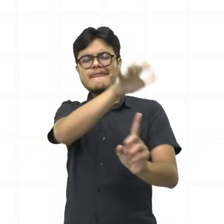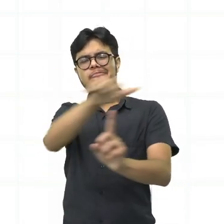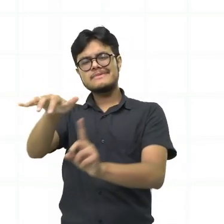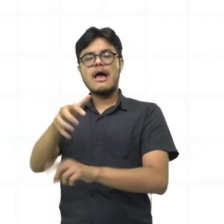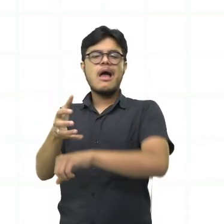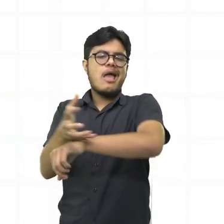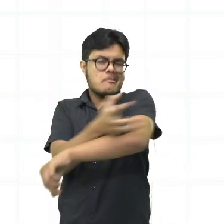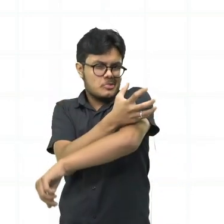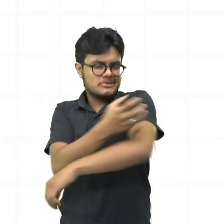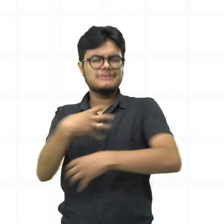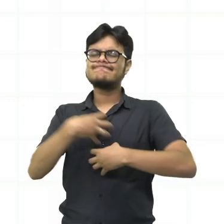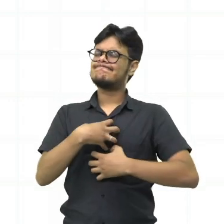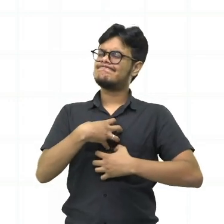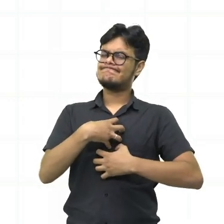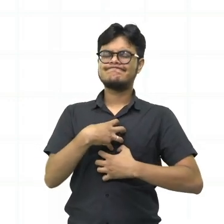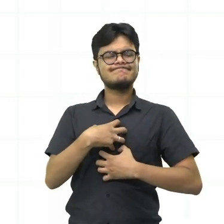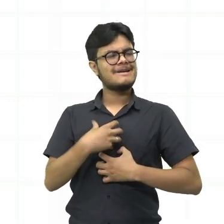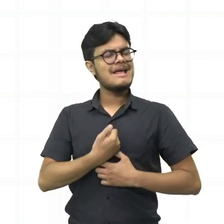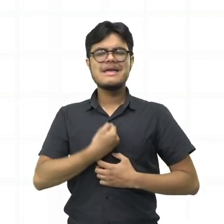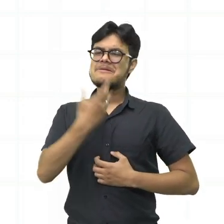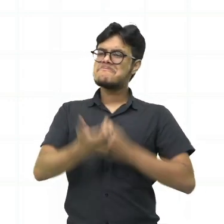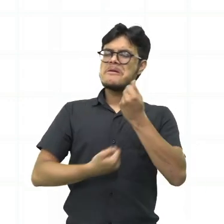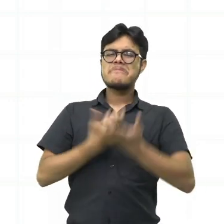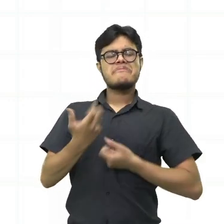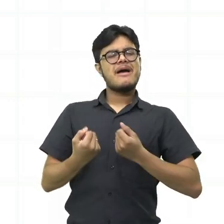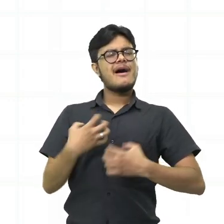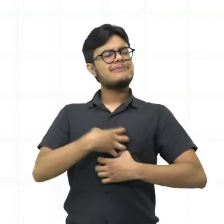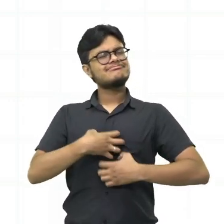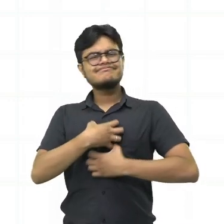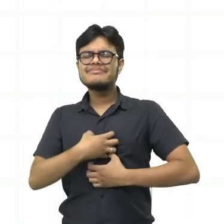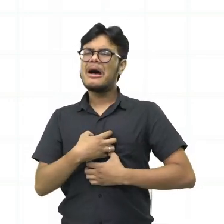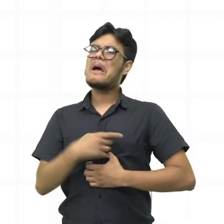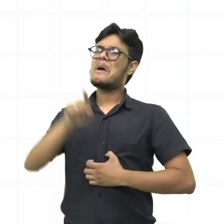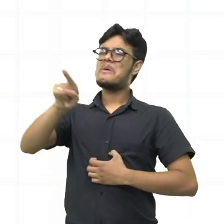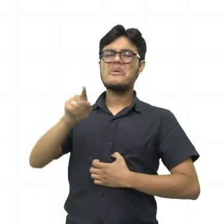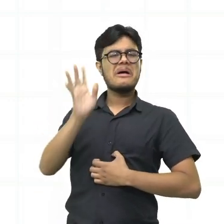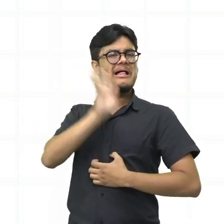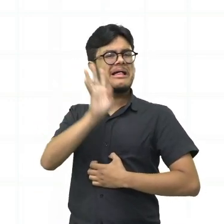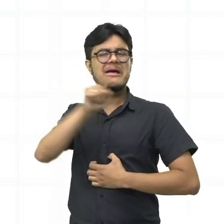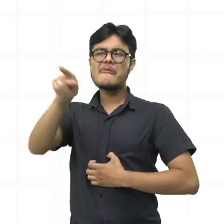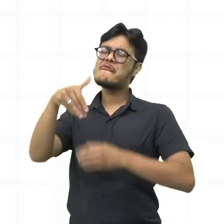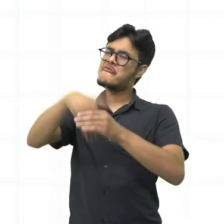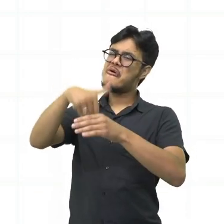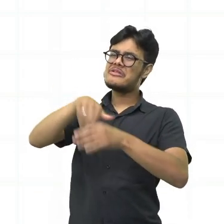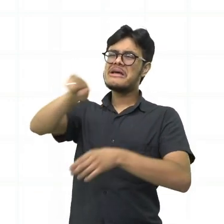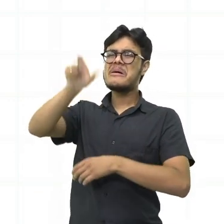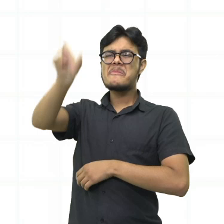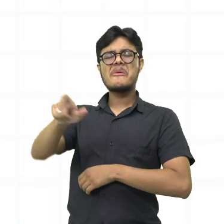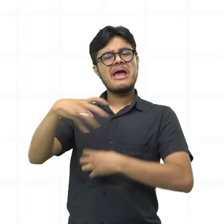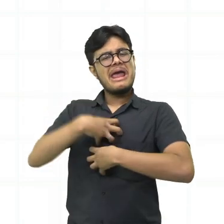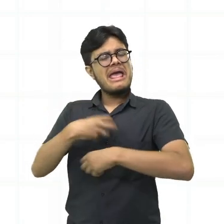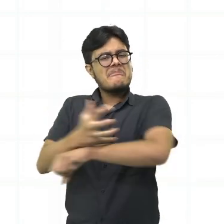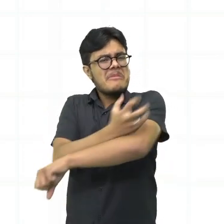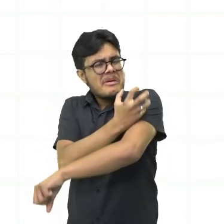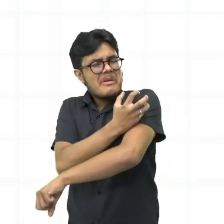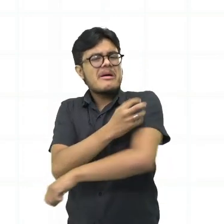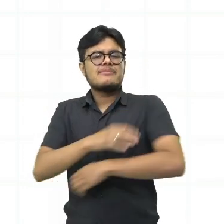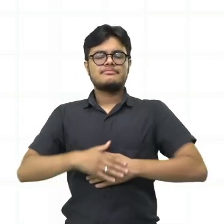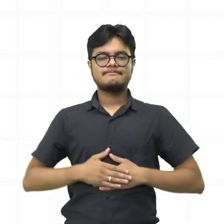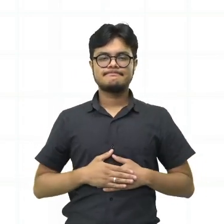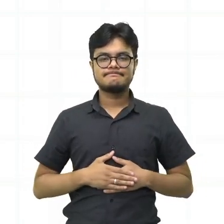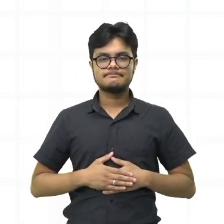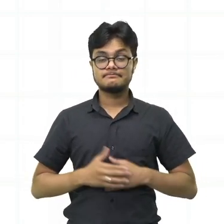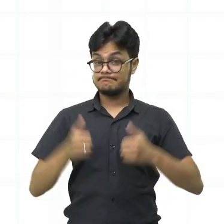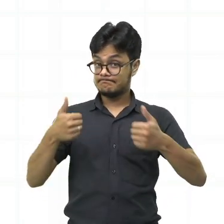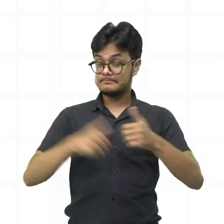né? Eu me deixo levar por emoção e aí eu vou votar naquele político porque ele conseguiu mexer ali, né, com o meu